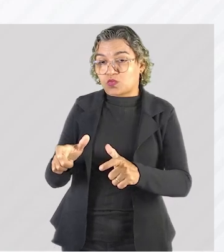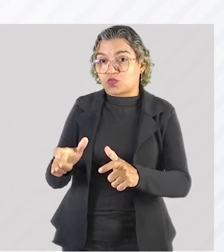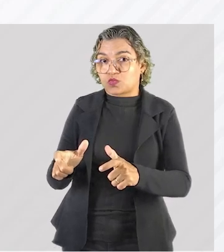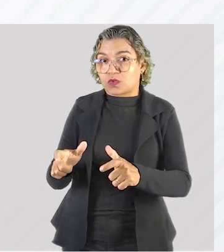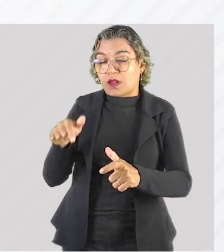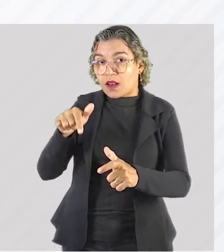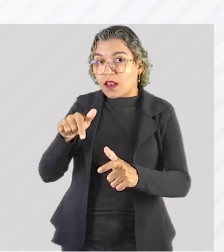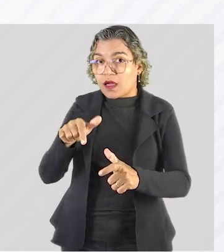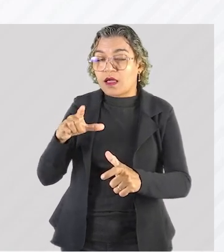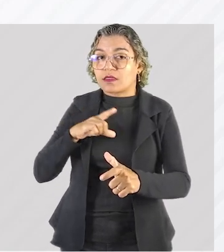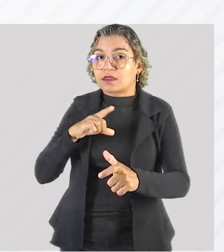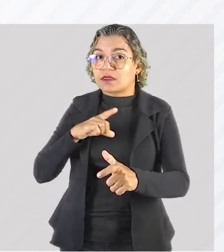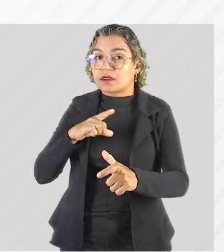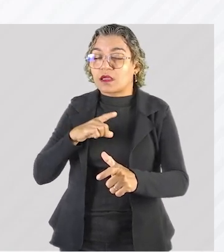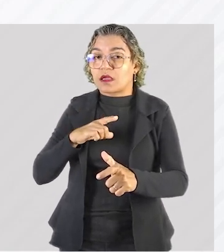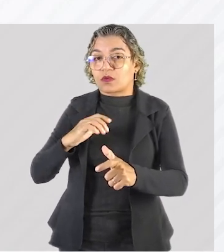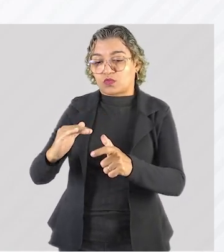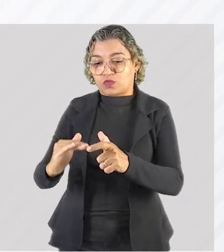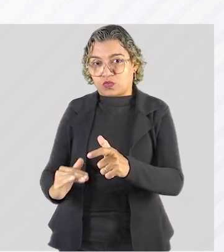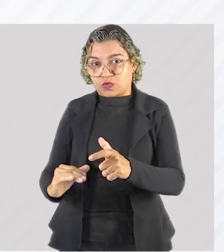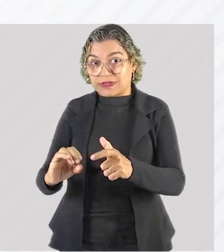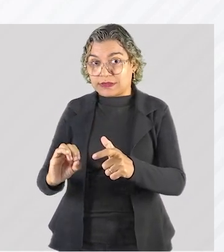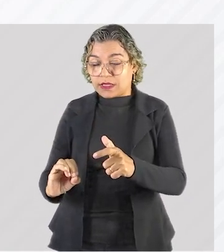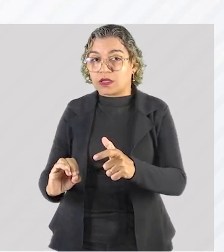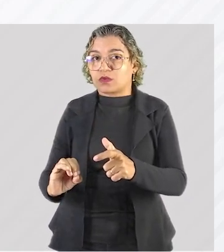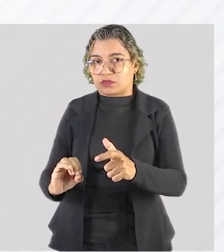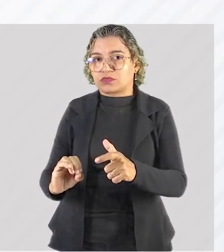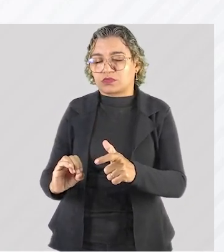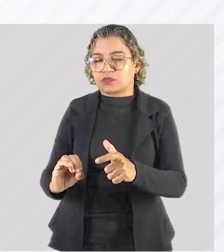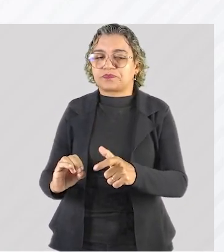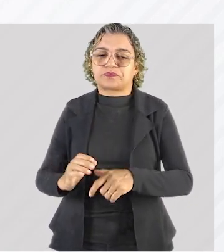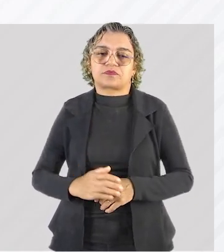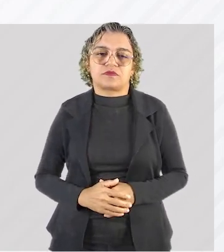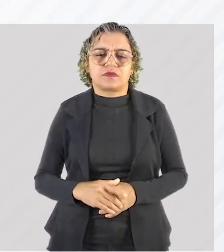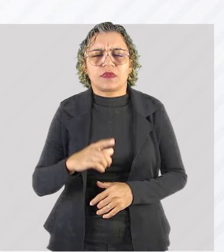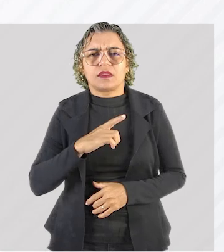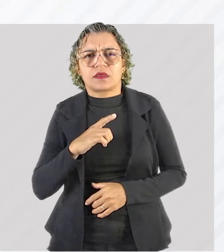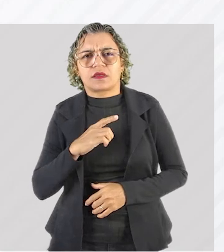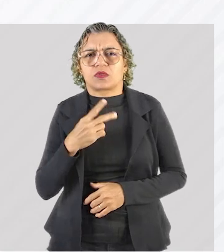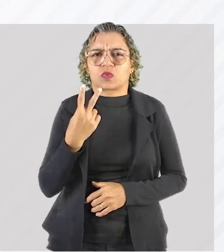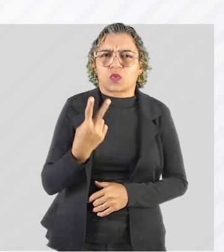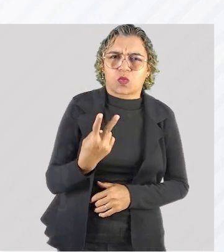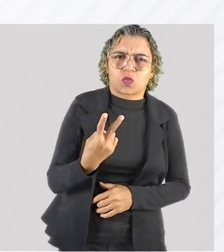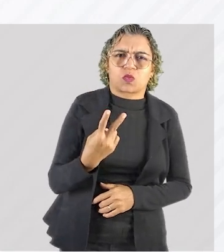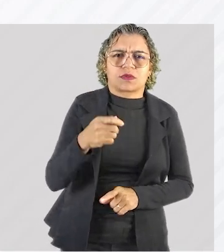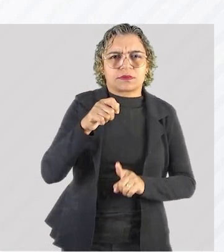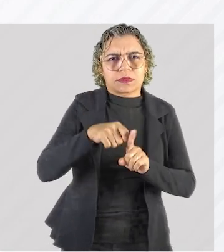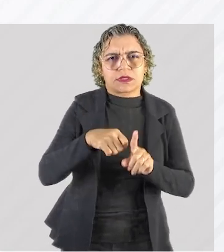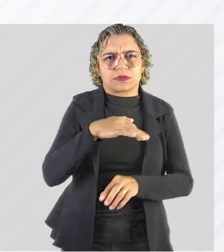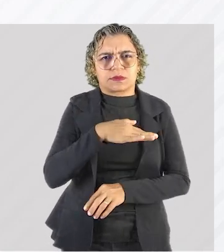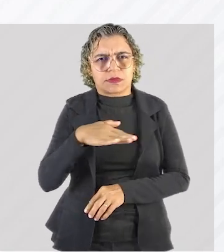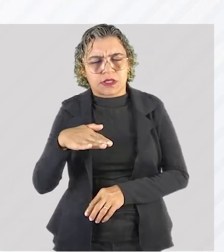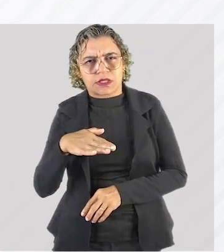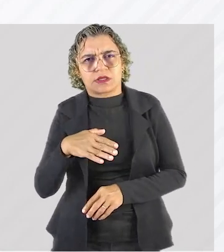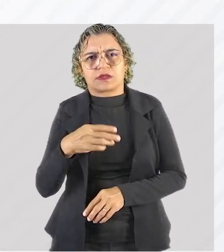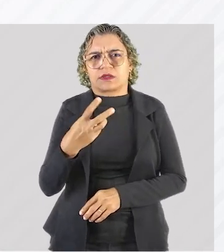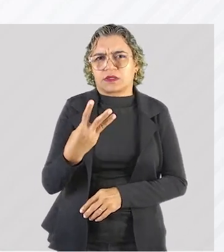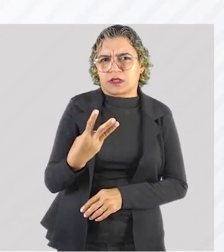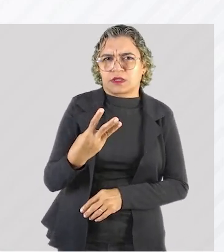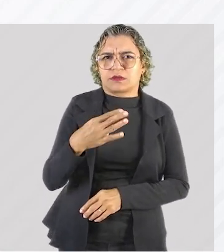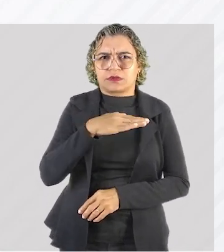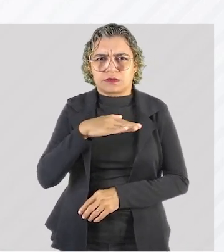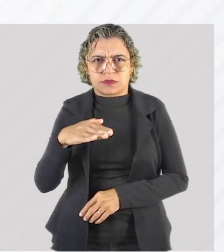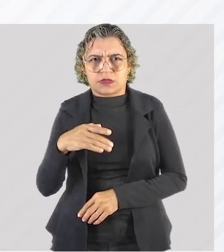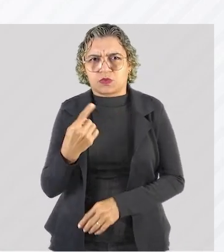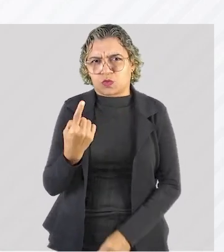atinja o nível zero de sua capacidade? Aí você tem A, 2 meses e meio, B, 3 meses e meio, C, 1